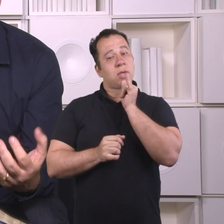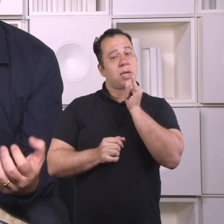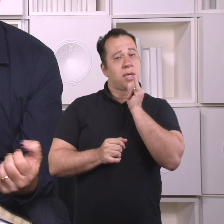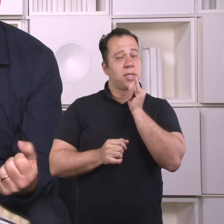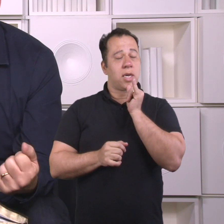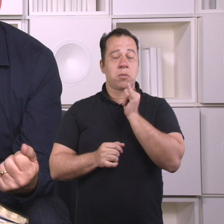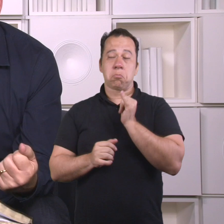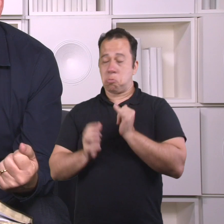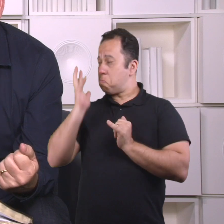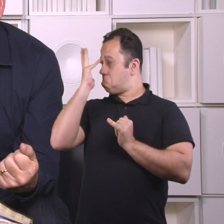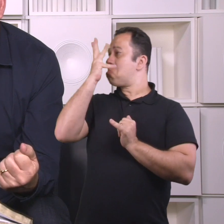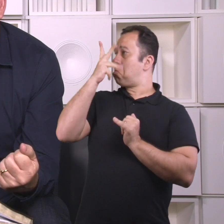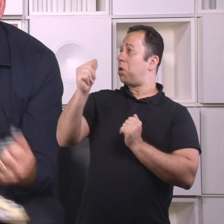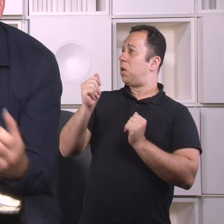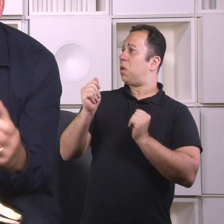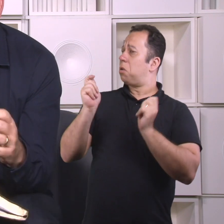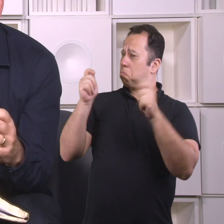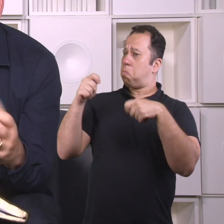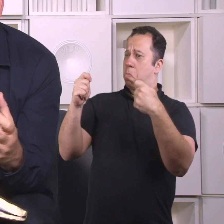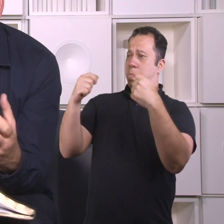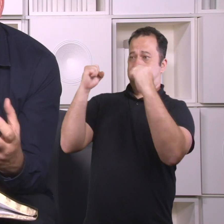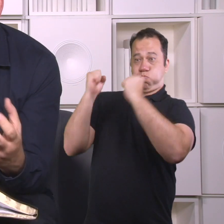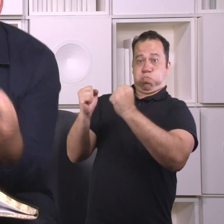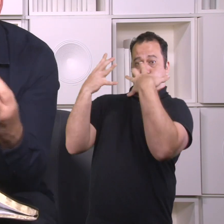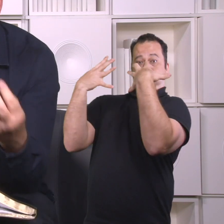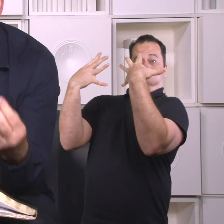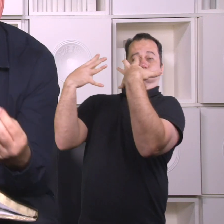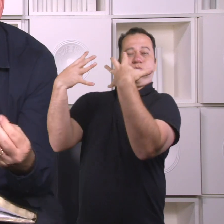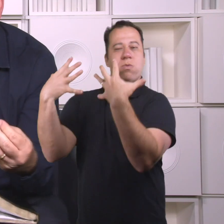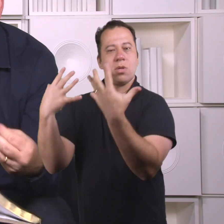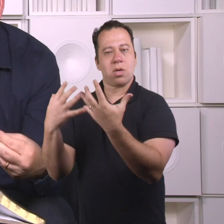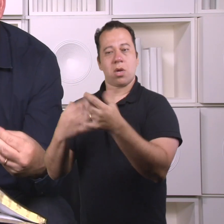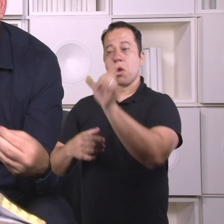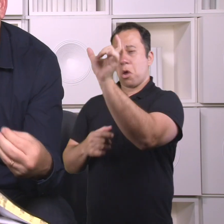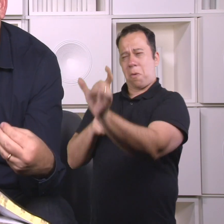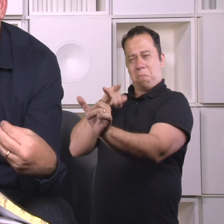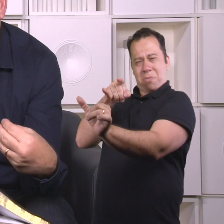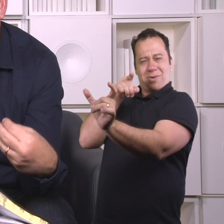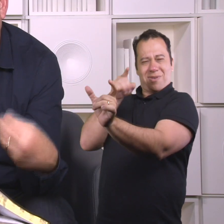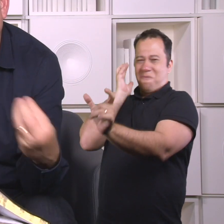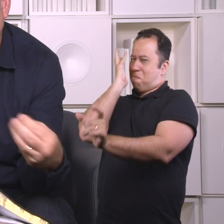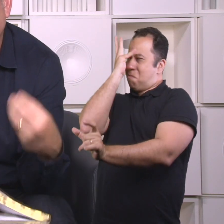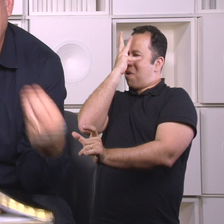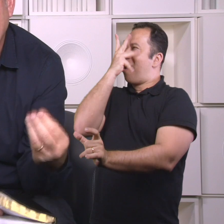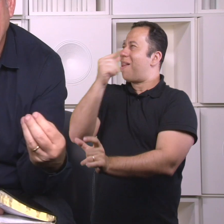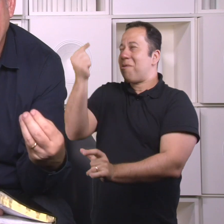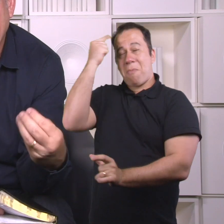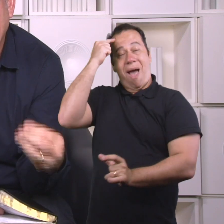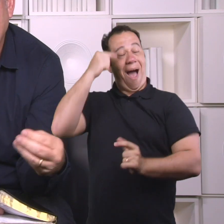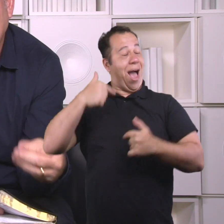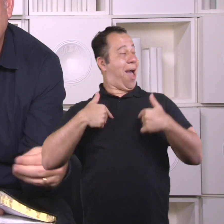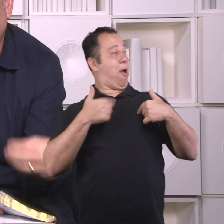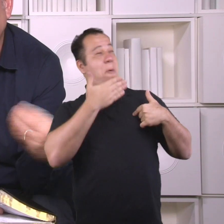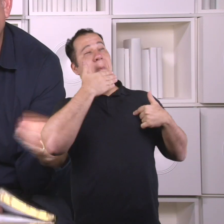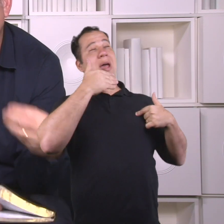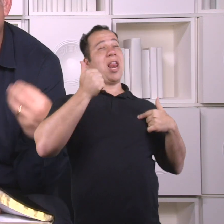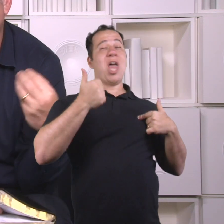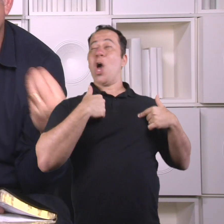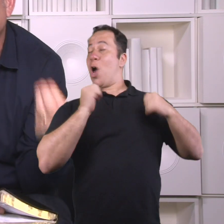é uma potestade. A pessoa que tem beleza, ela acha que ela pode mais, ela se sente